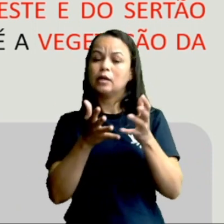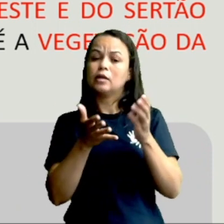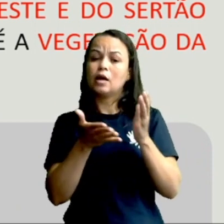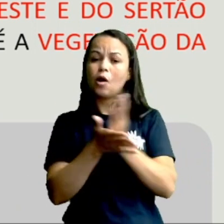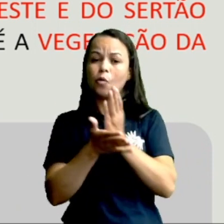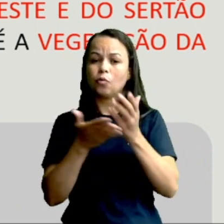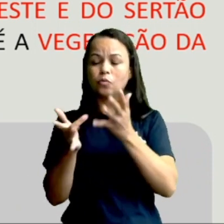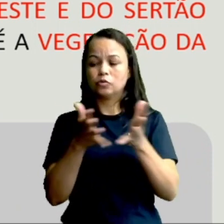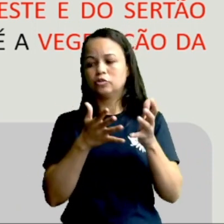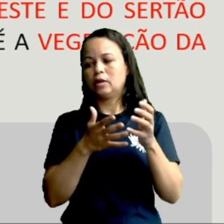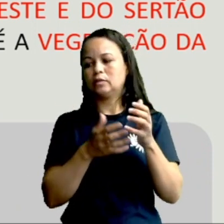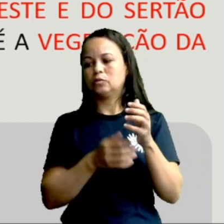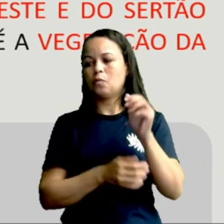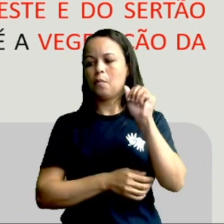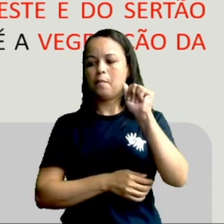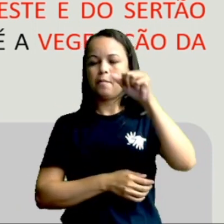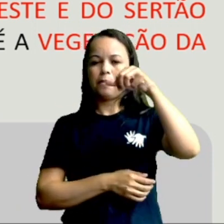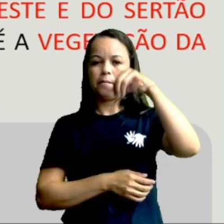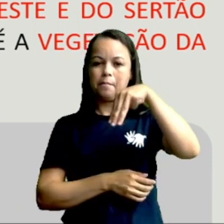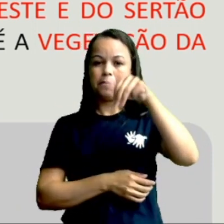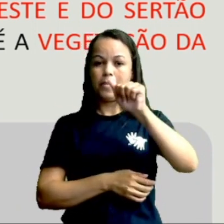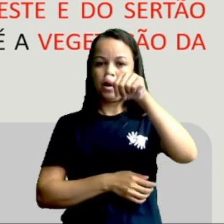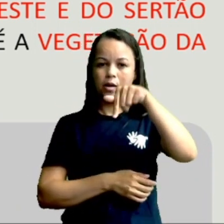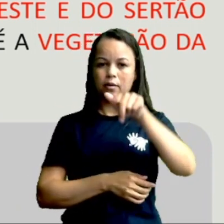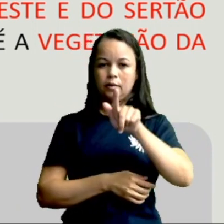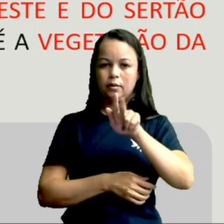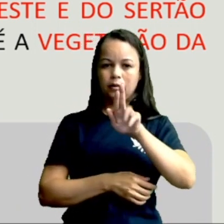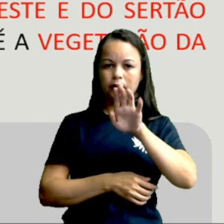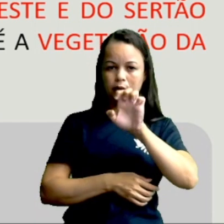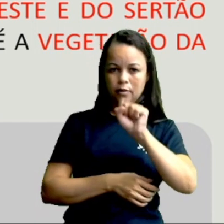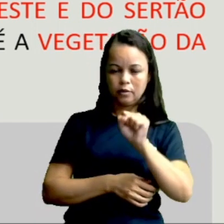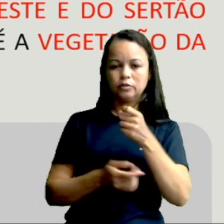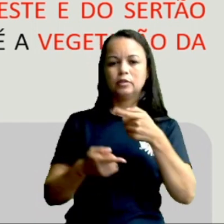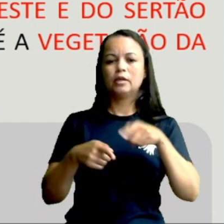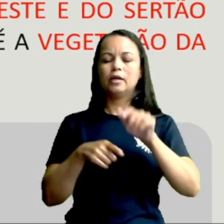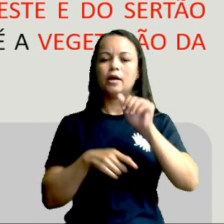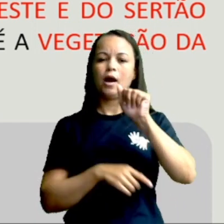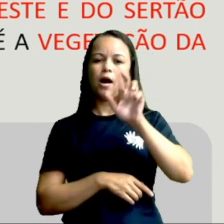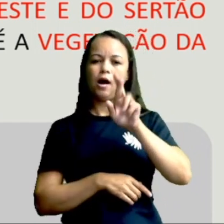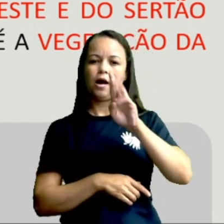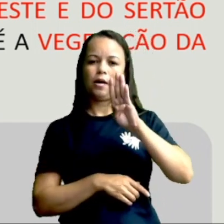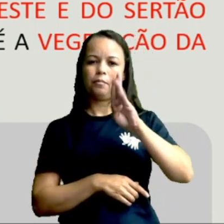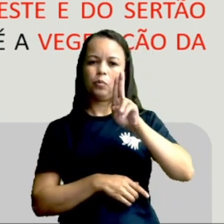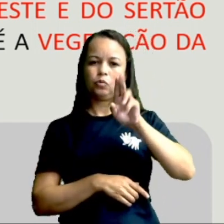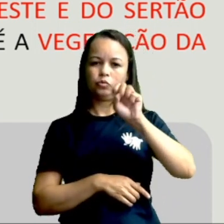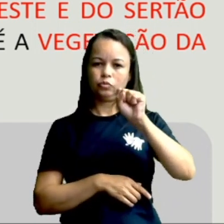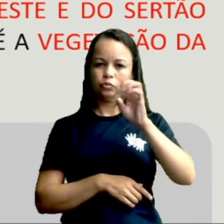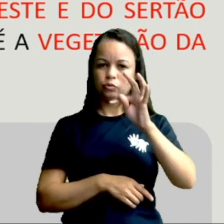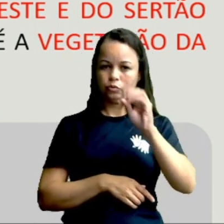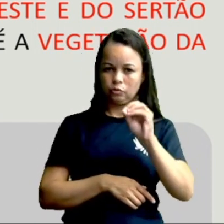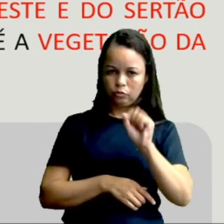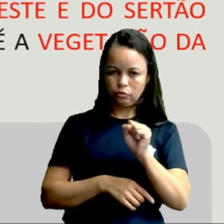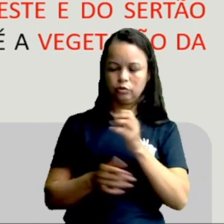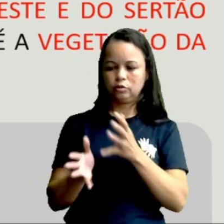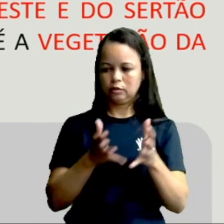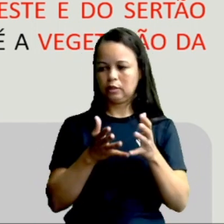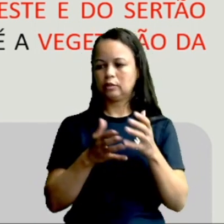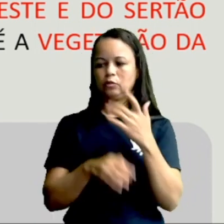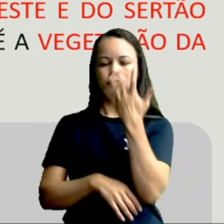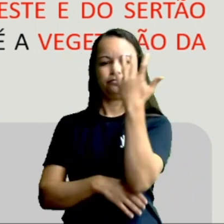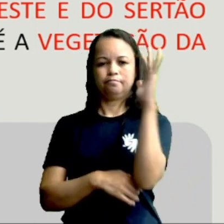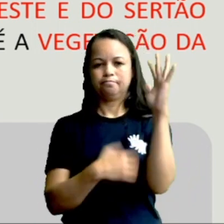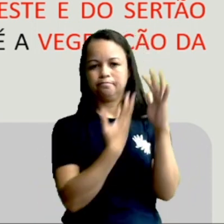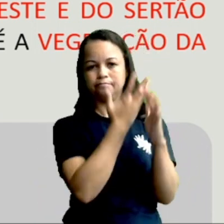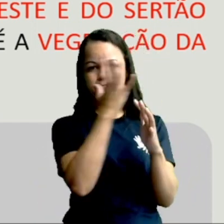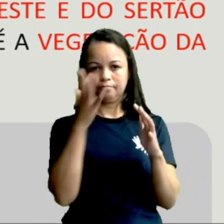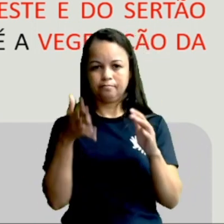casos, arbustos. Já a floresta tropical é onde originalmente abrigava a floresta atlântica.